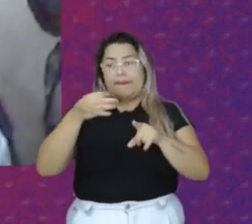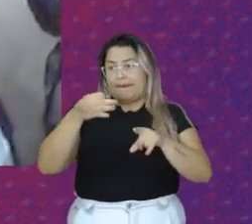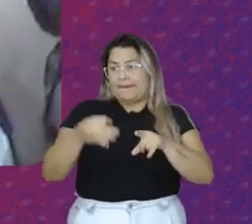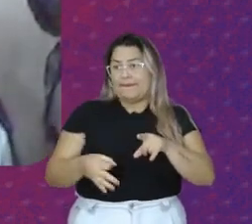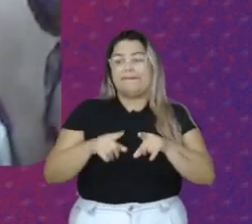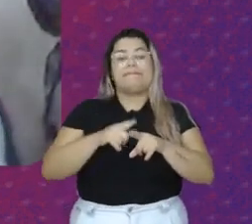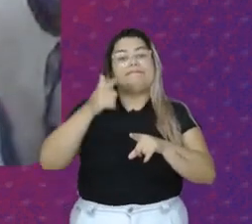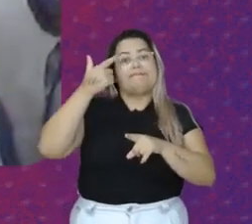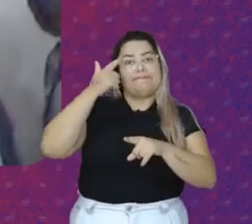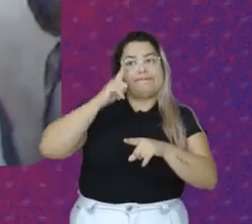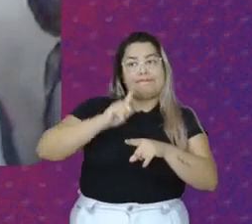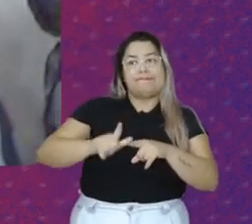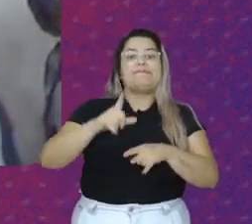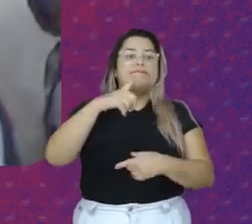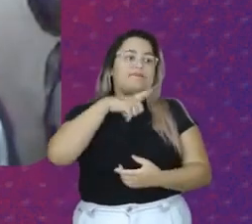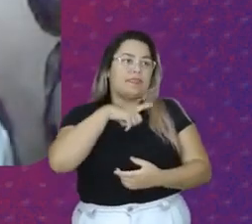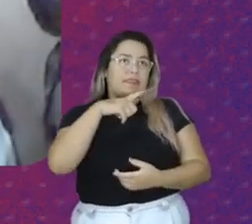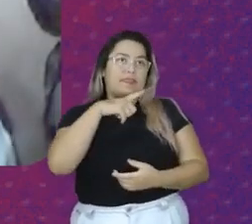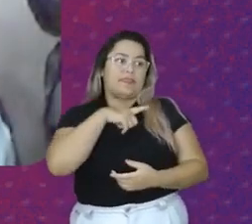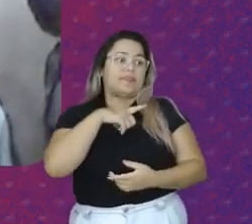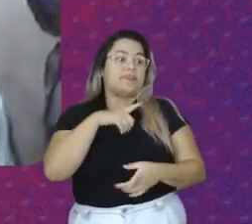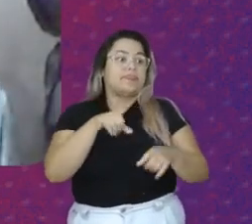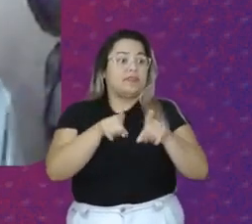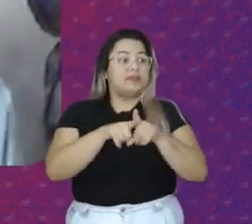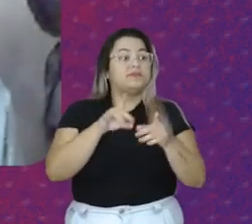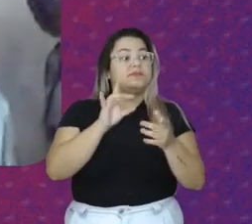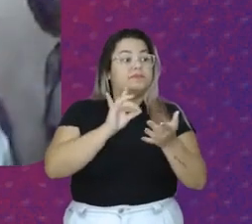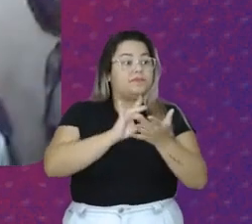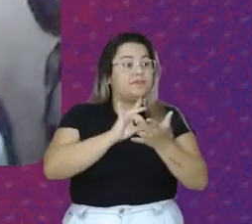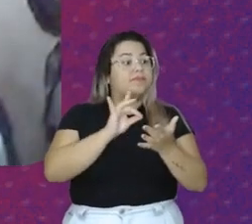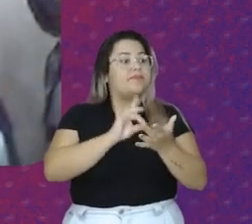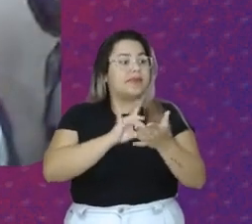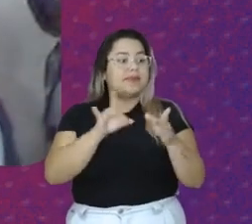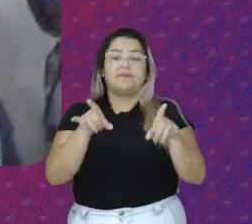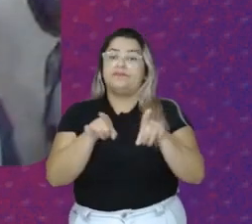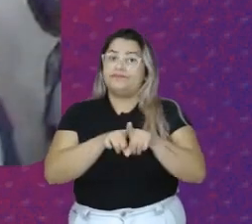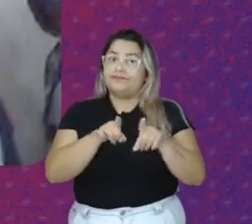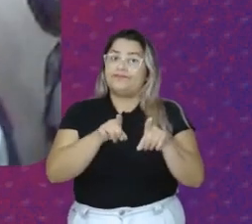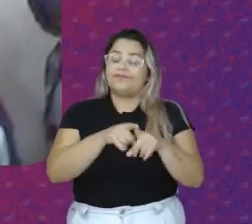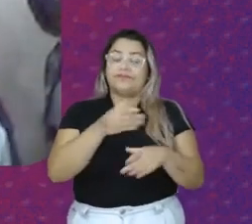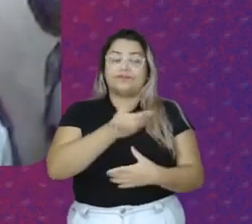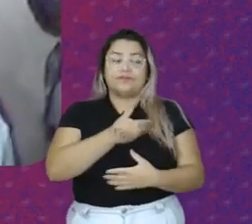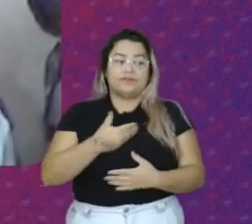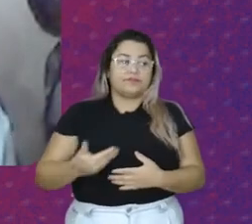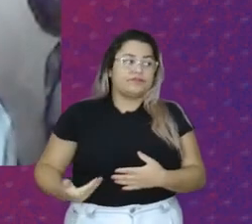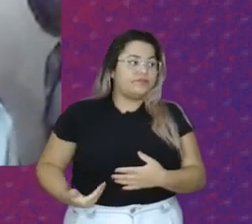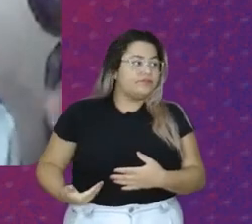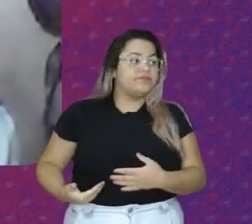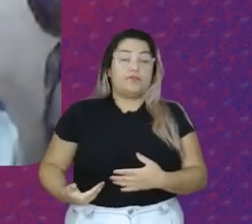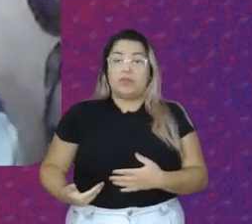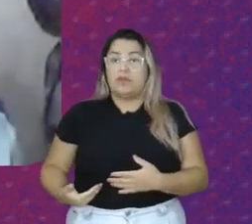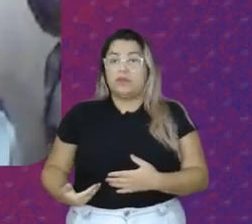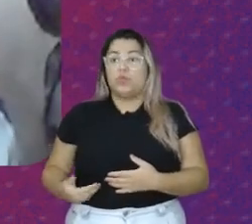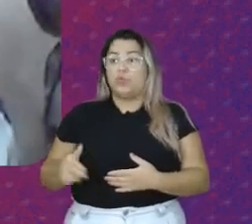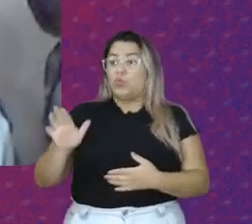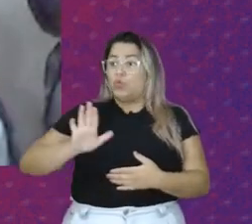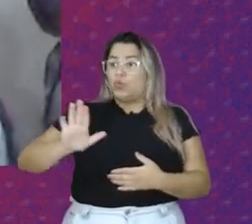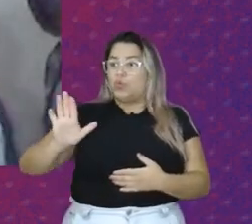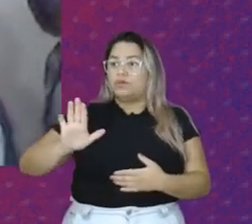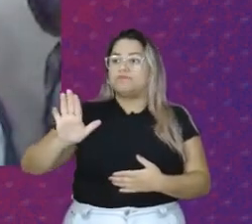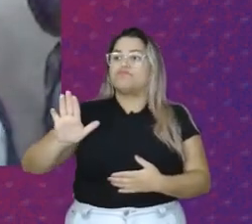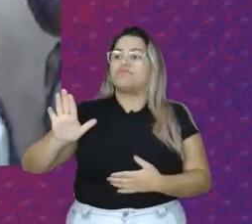garantindo que exista realmente uma estabilidade na governabilidade do Lula